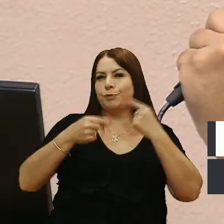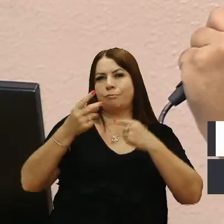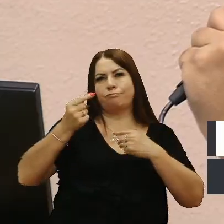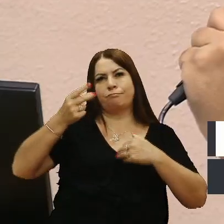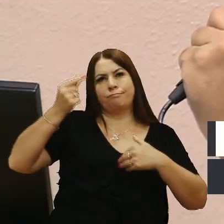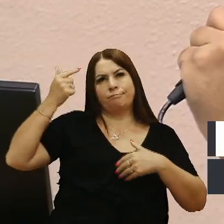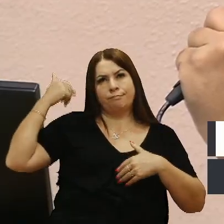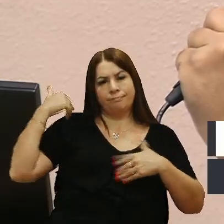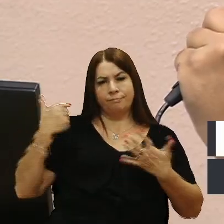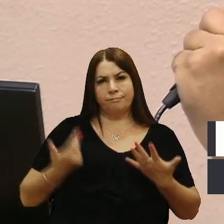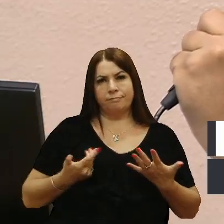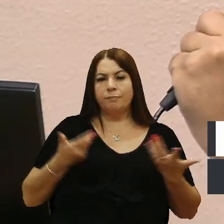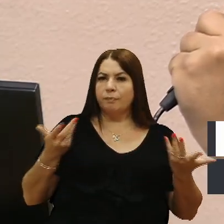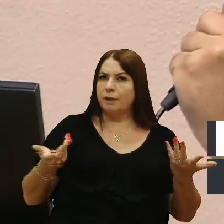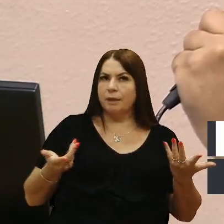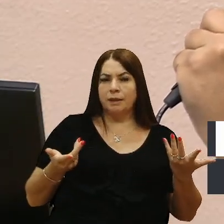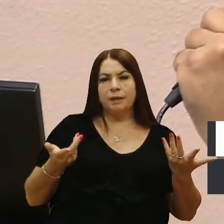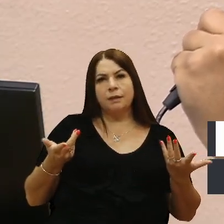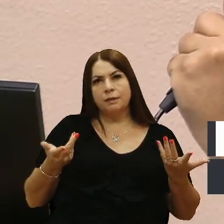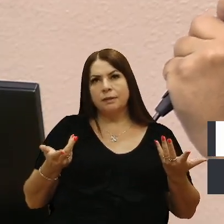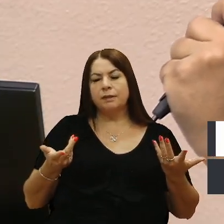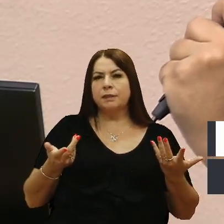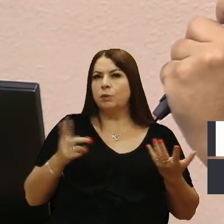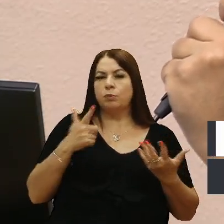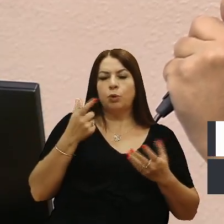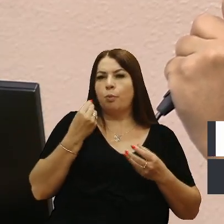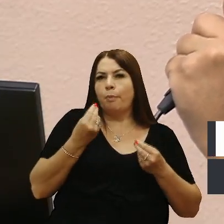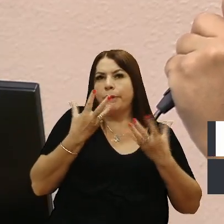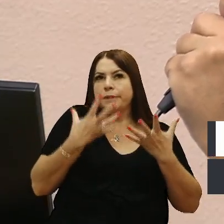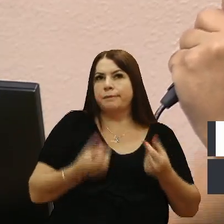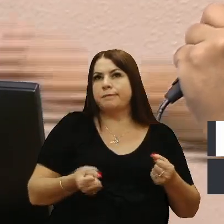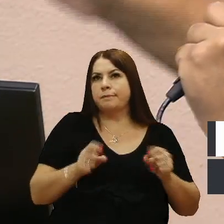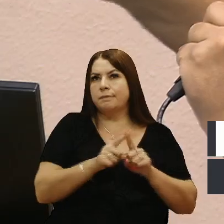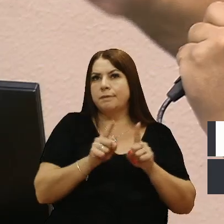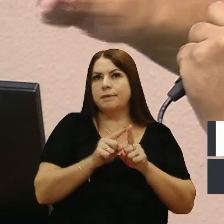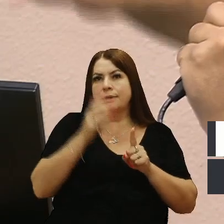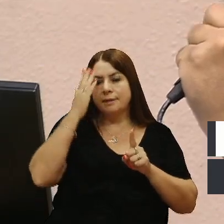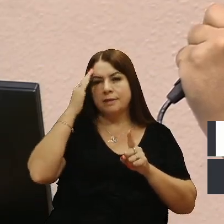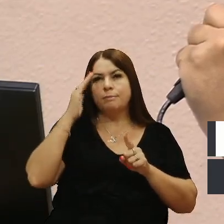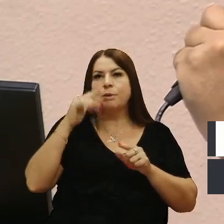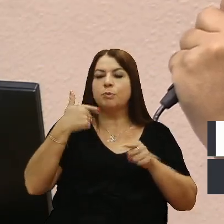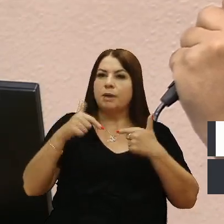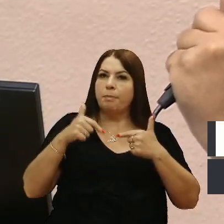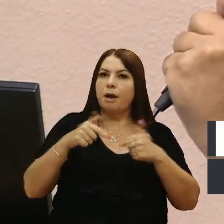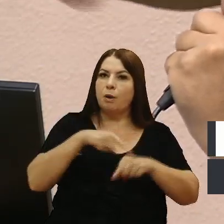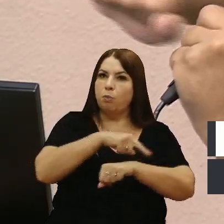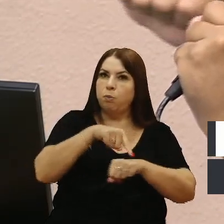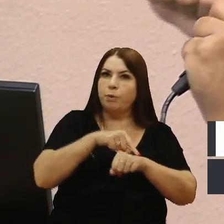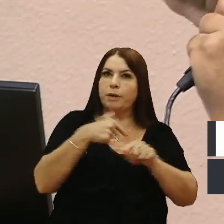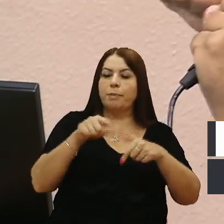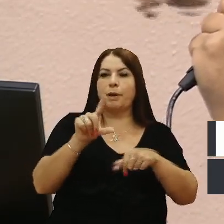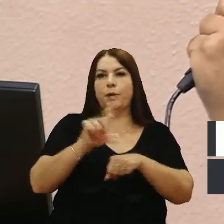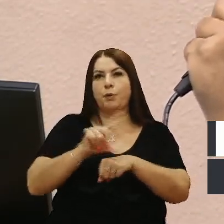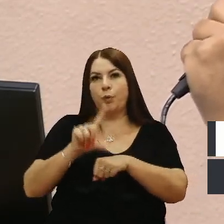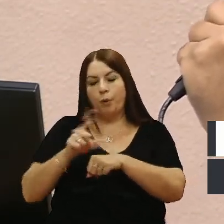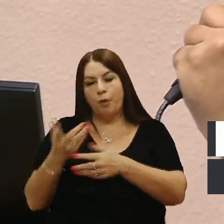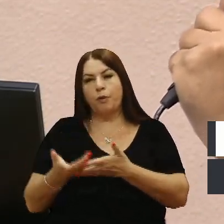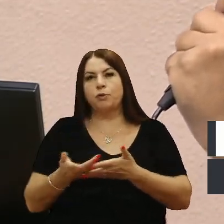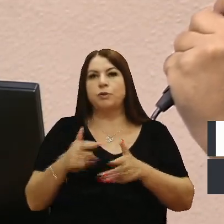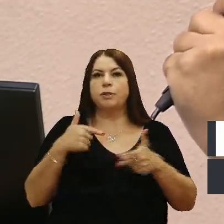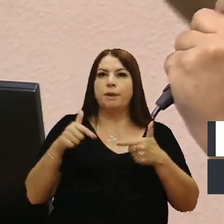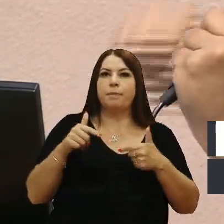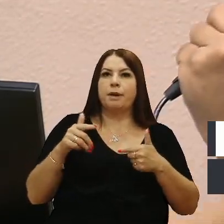tempo. É absolutamente inadmissível saber a jornada de trabalho de quem está no comércio, de quem está